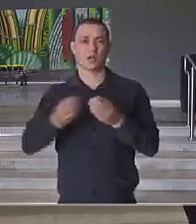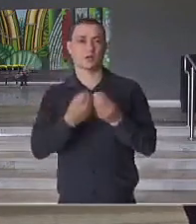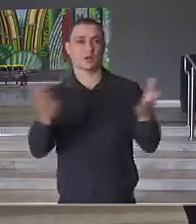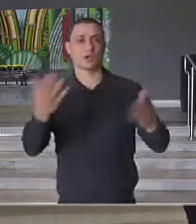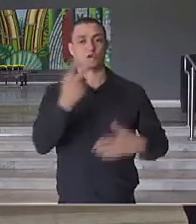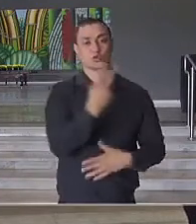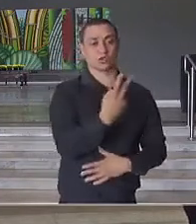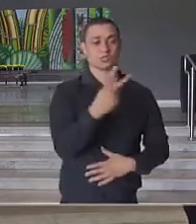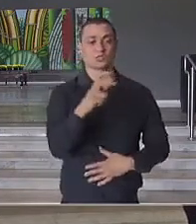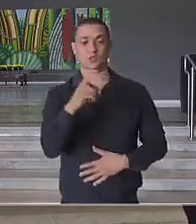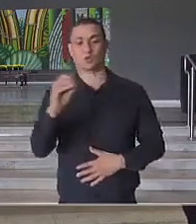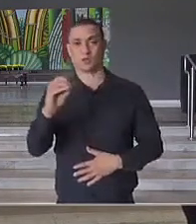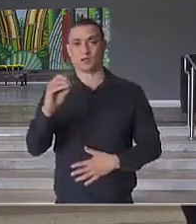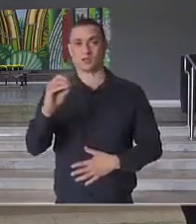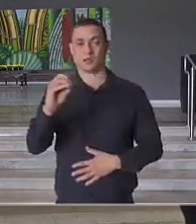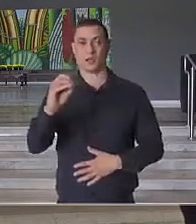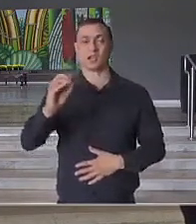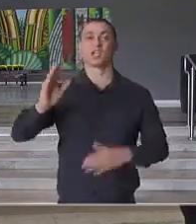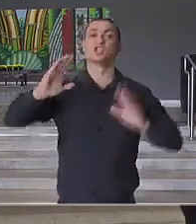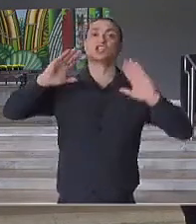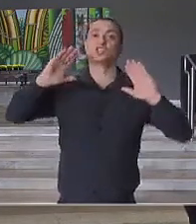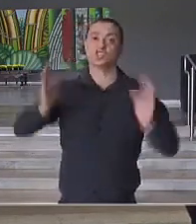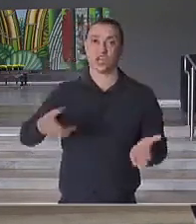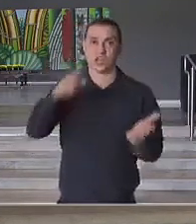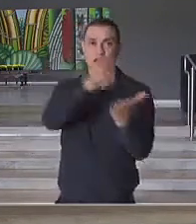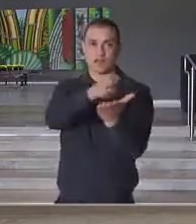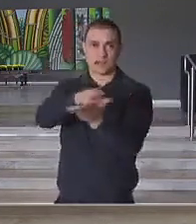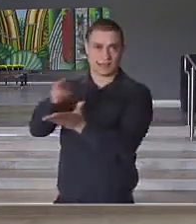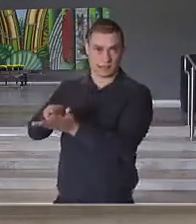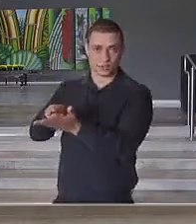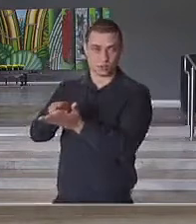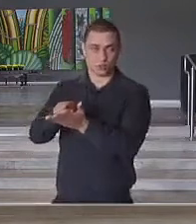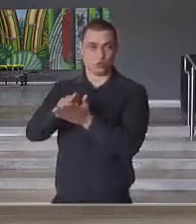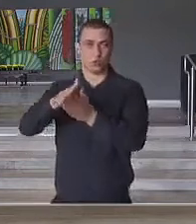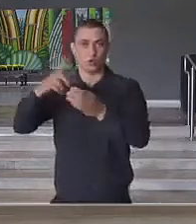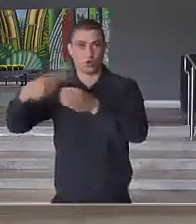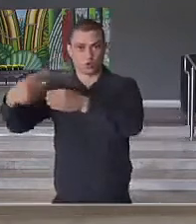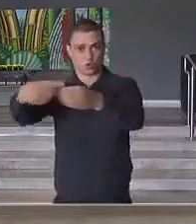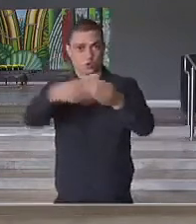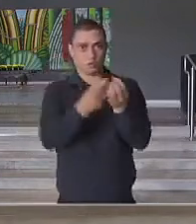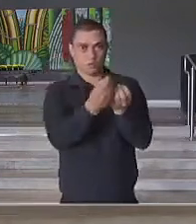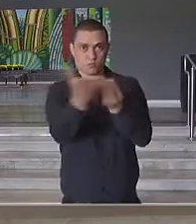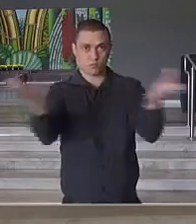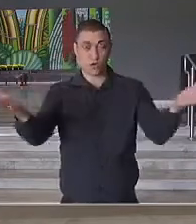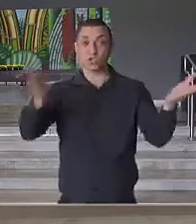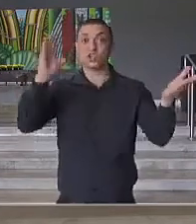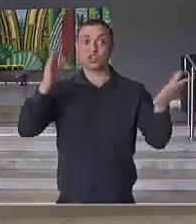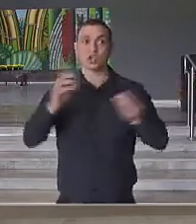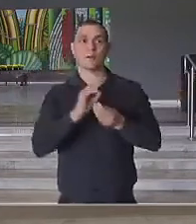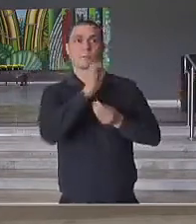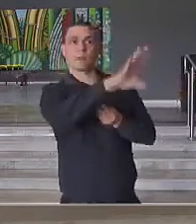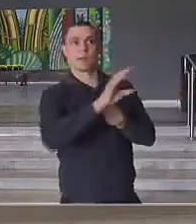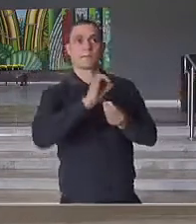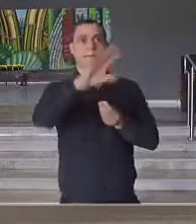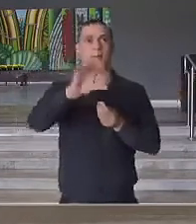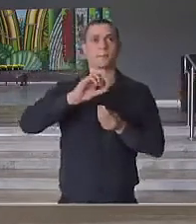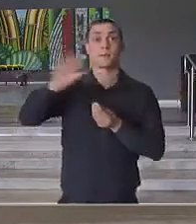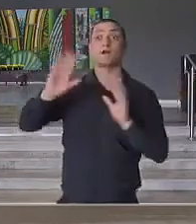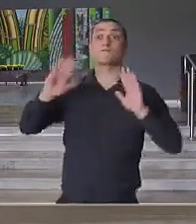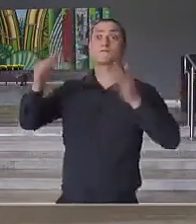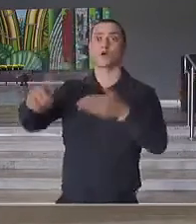de 250 leitos redimensionados e redirecionados para o